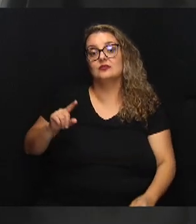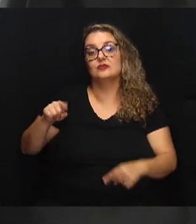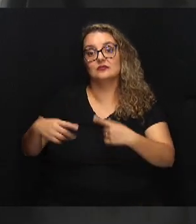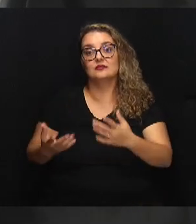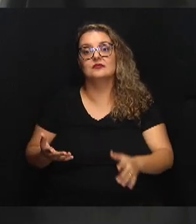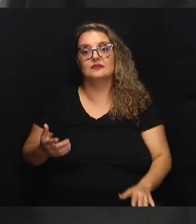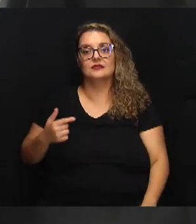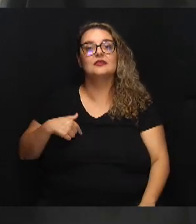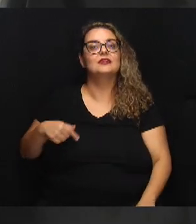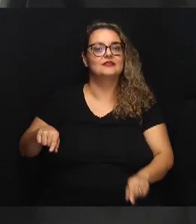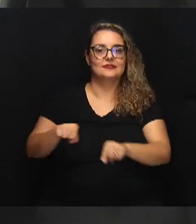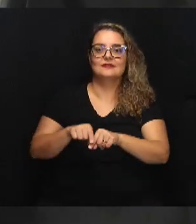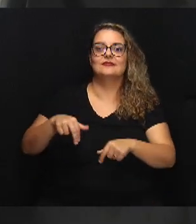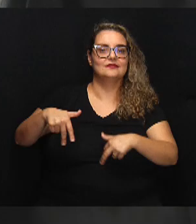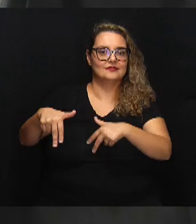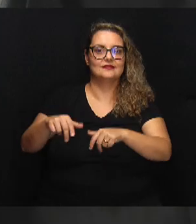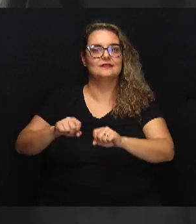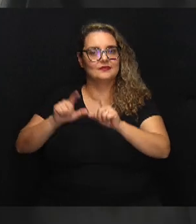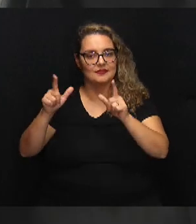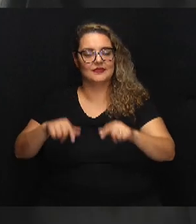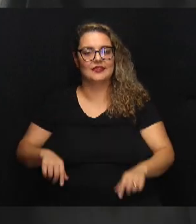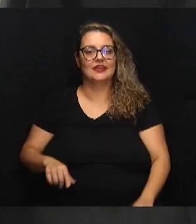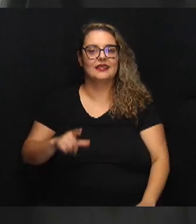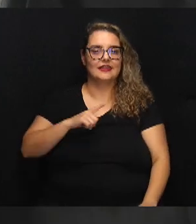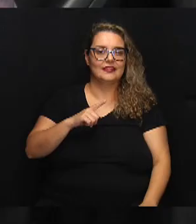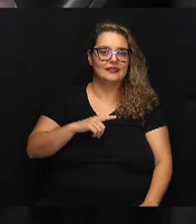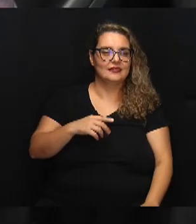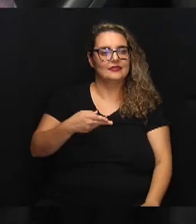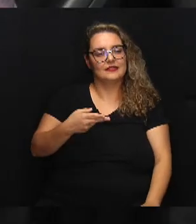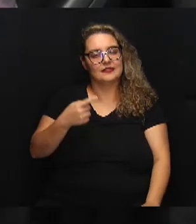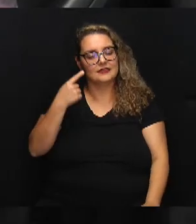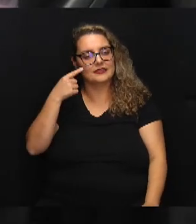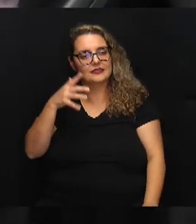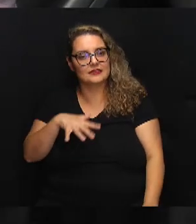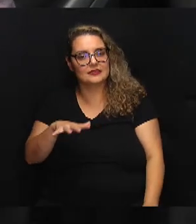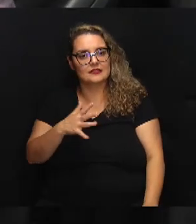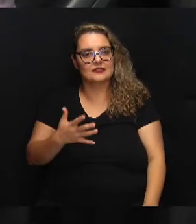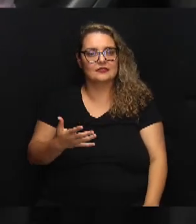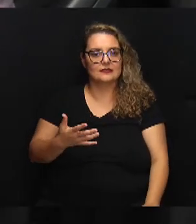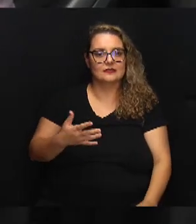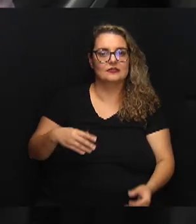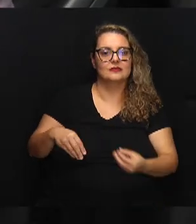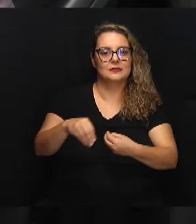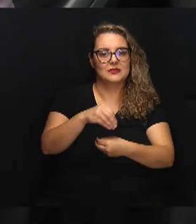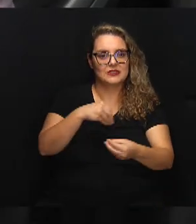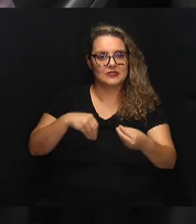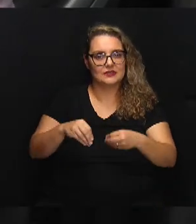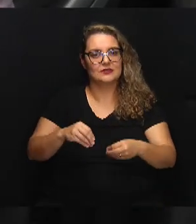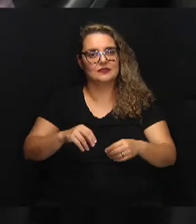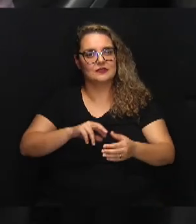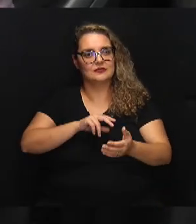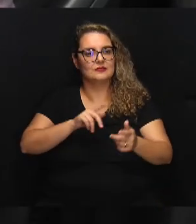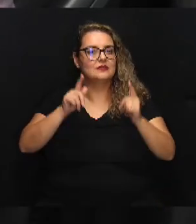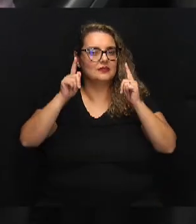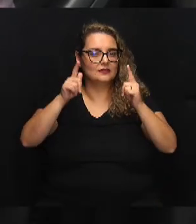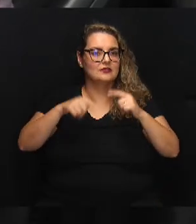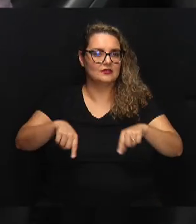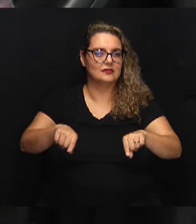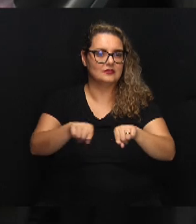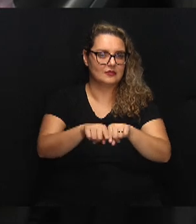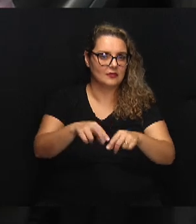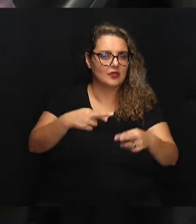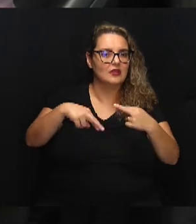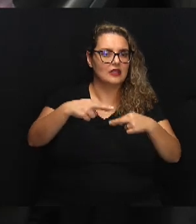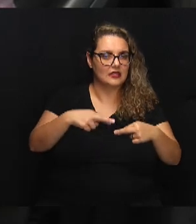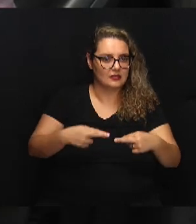eu também, se bobear, eu vou de sempre manhã. tem esse mote também lá de misturar um pouco da diversão com também as É. questões